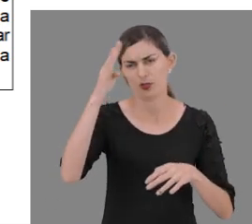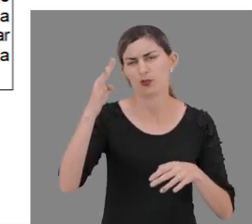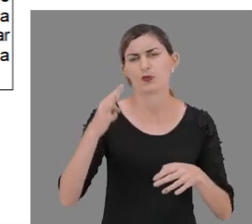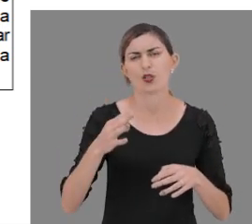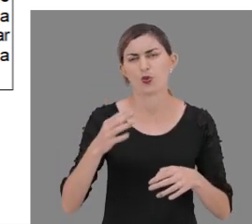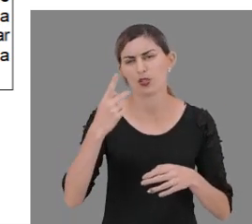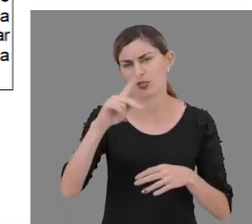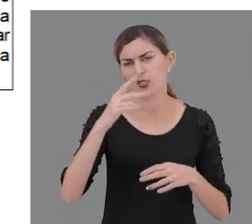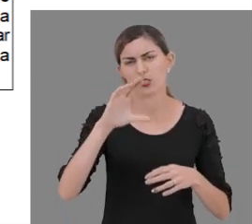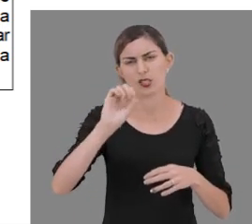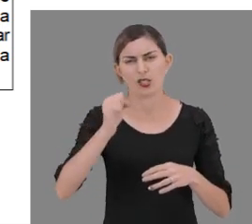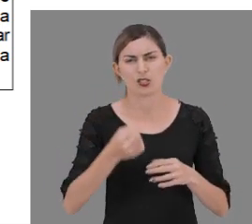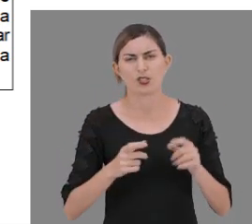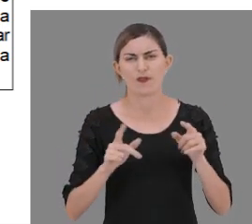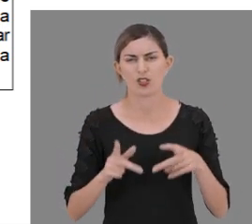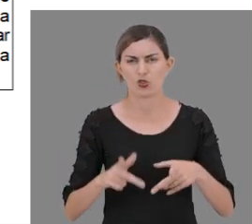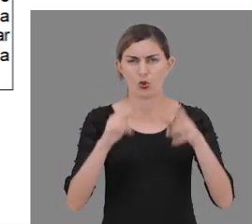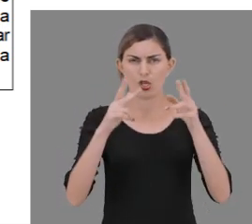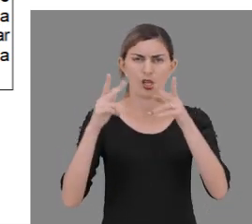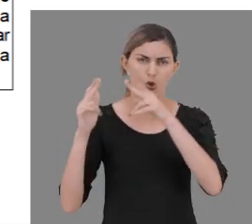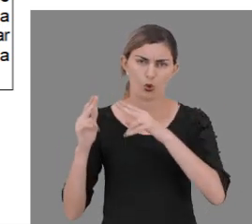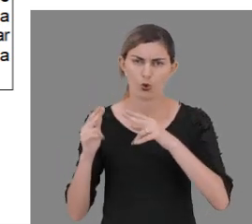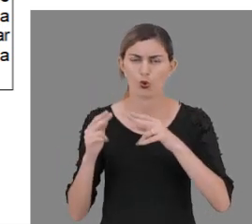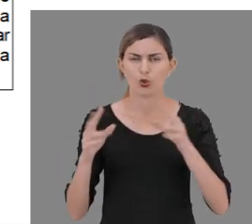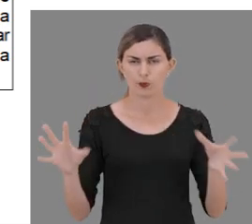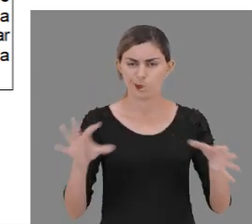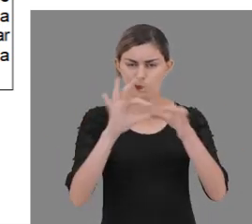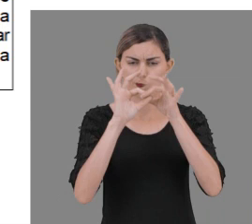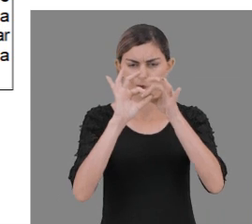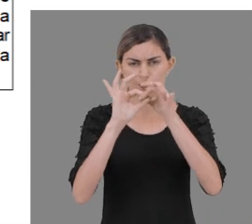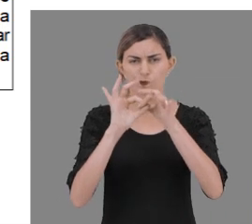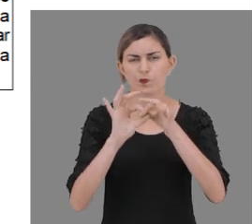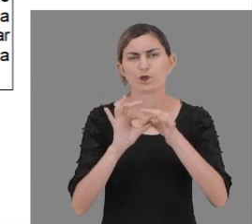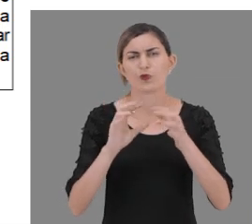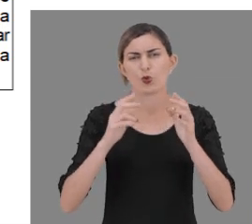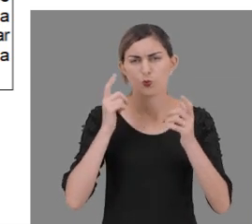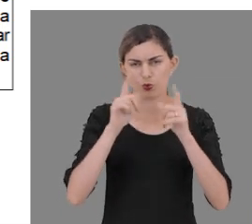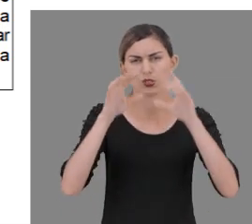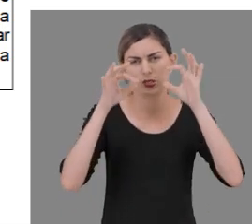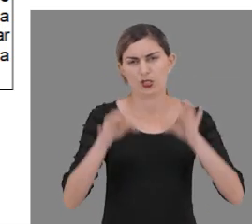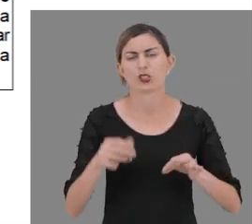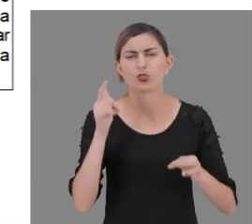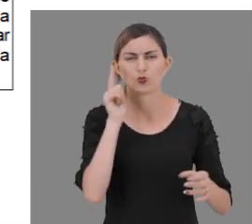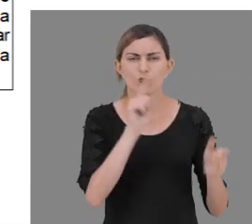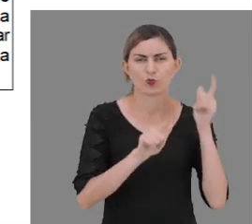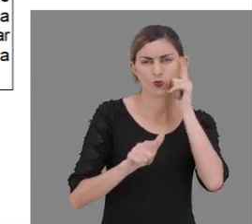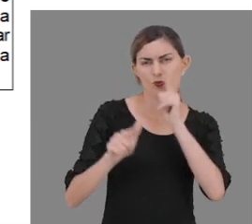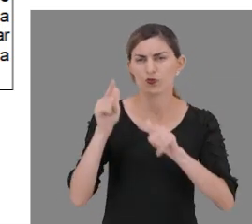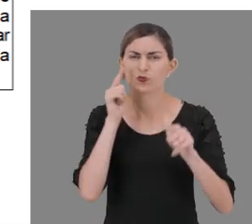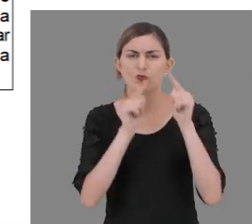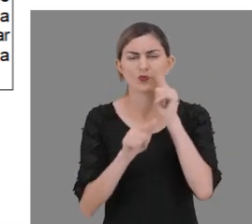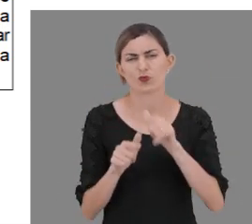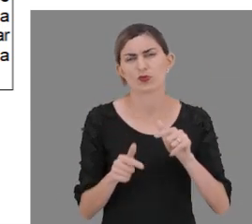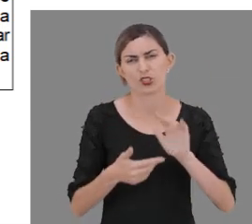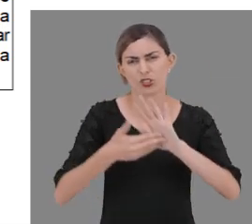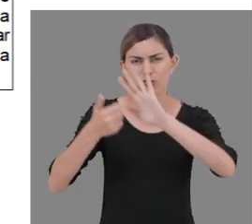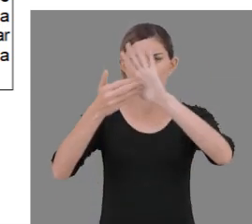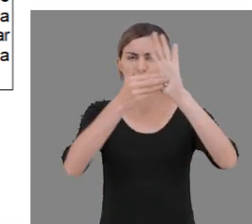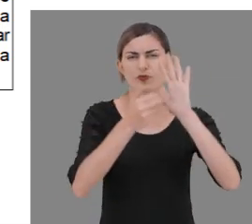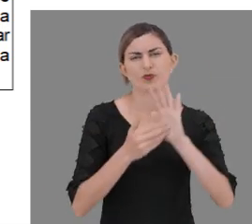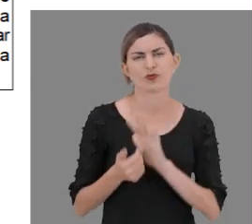na tabela principal e nesse caso você faz o recorte, faz o vínculo e com certeza você vai